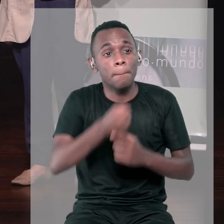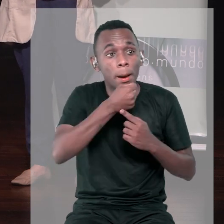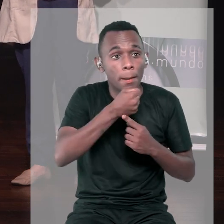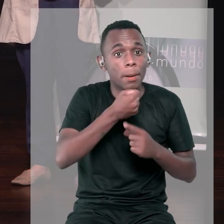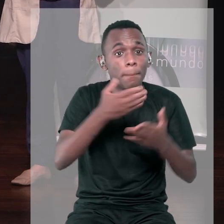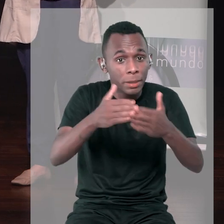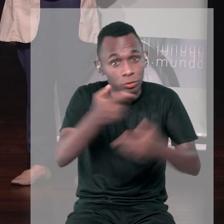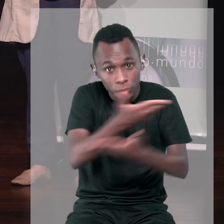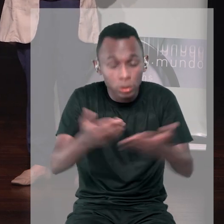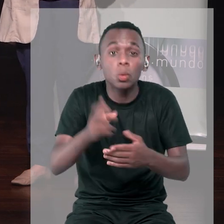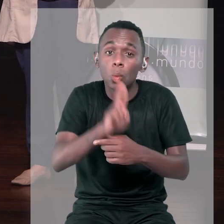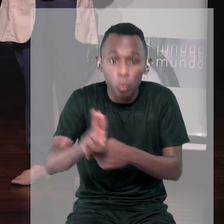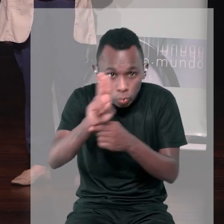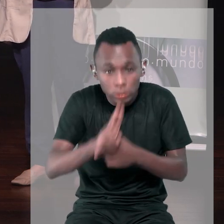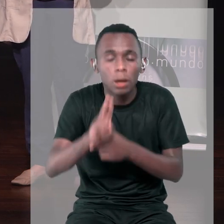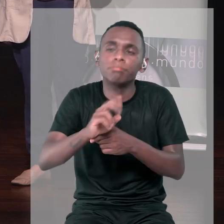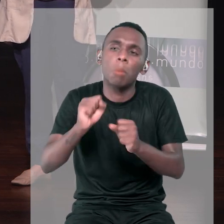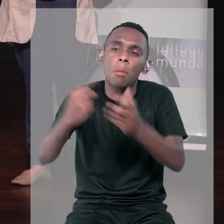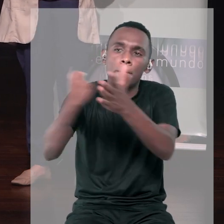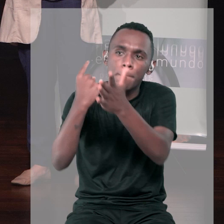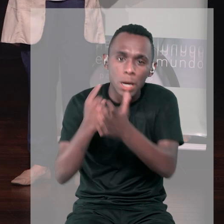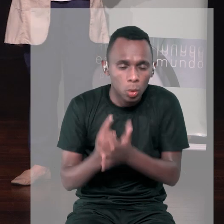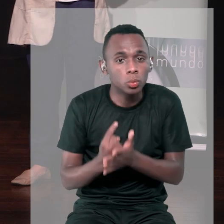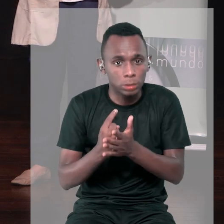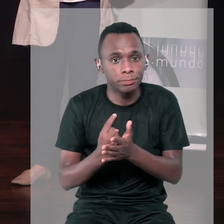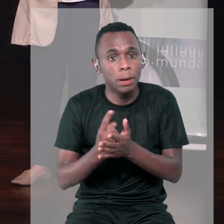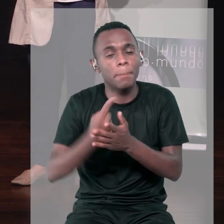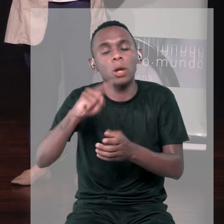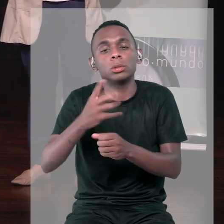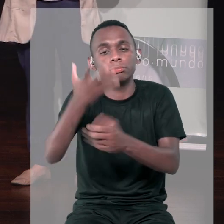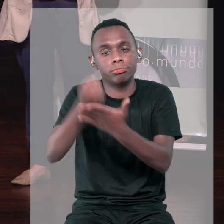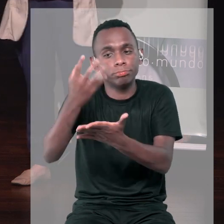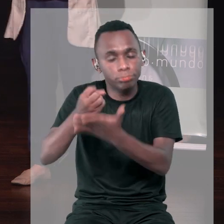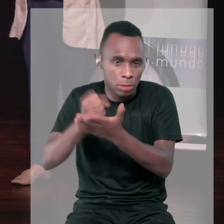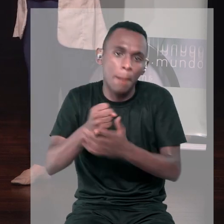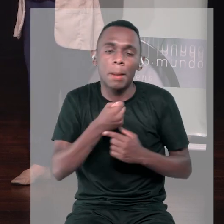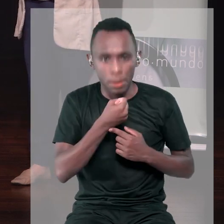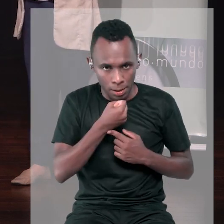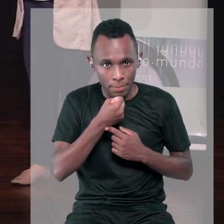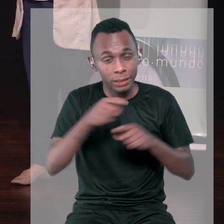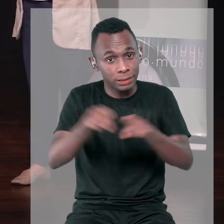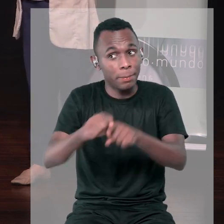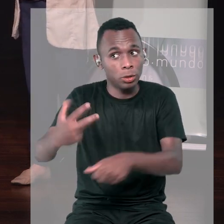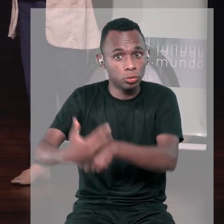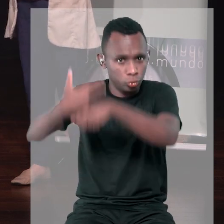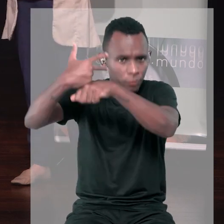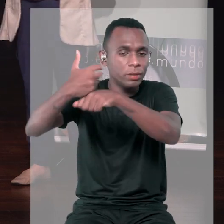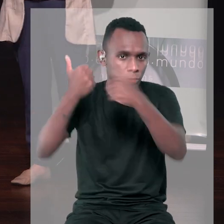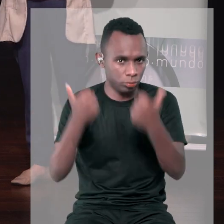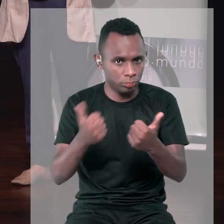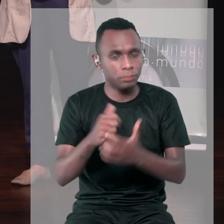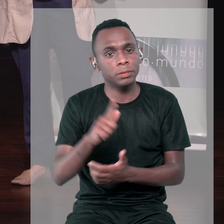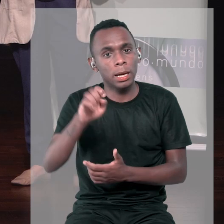usem o microfone para fazerem as perguntas, para que possamos ter esse registro do áudio e do vídeo, né, Gabriel? O Gabriel